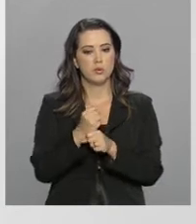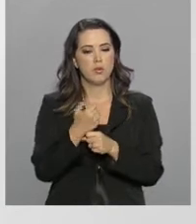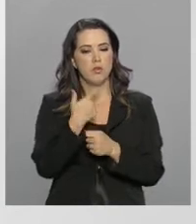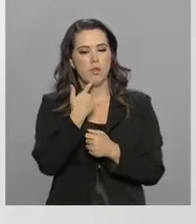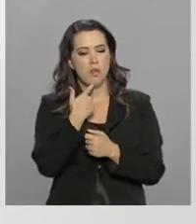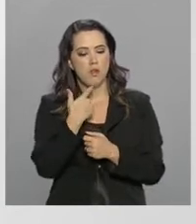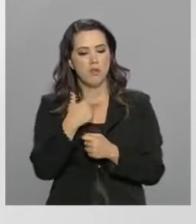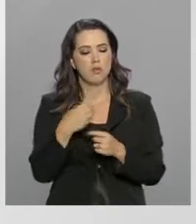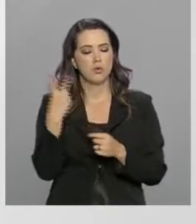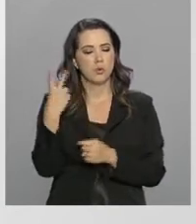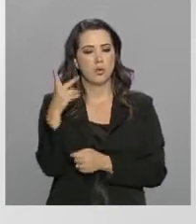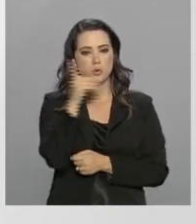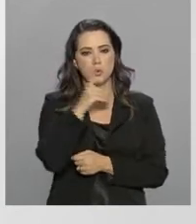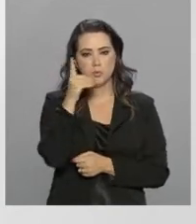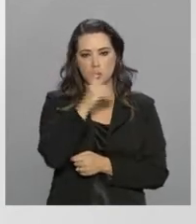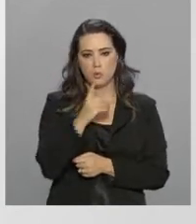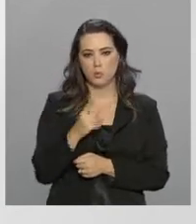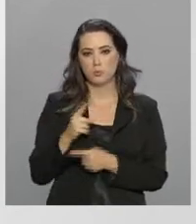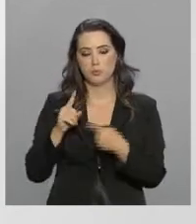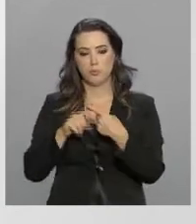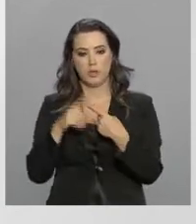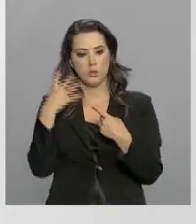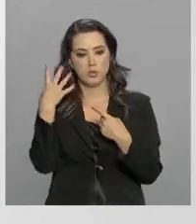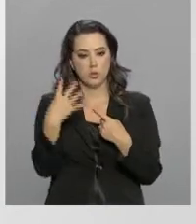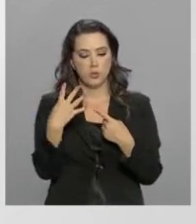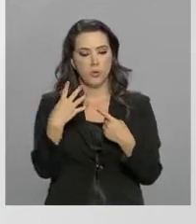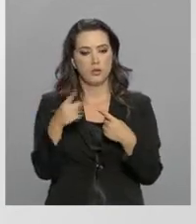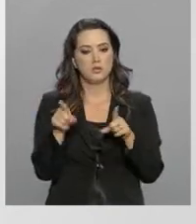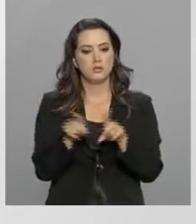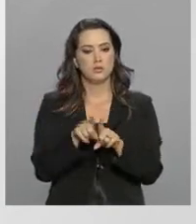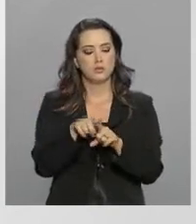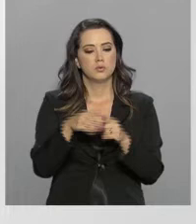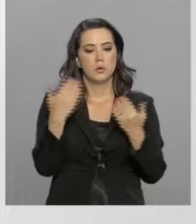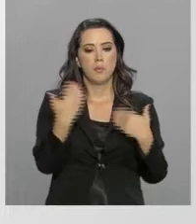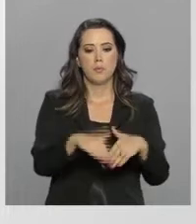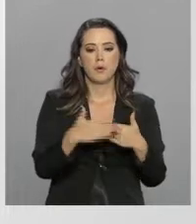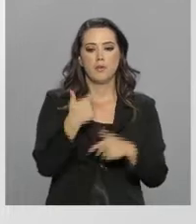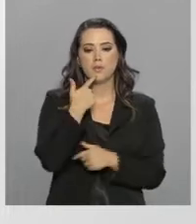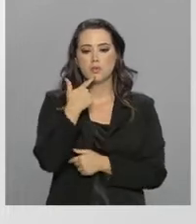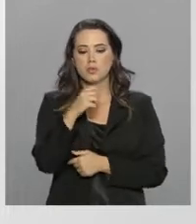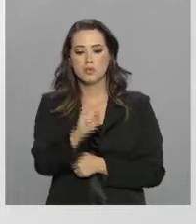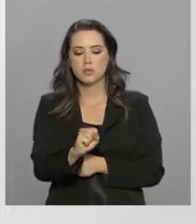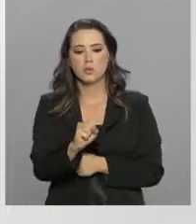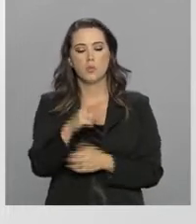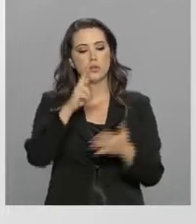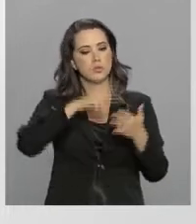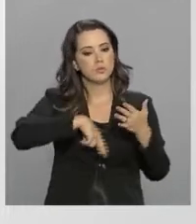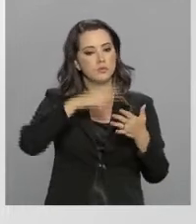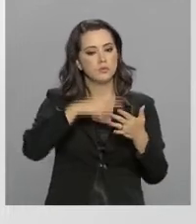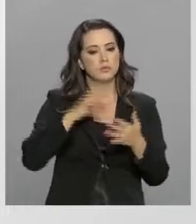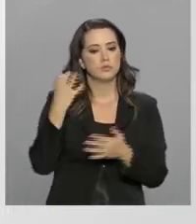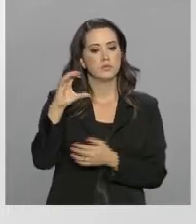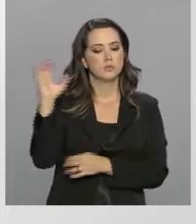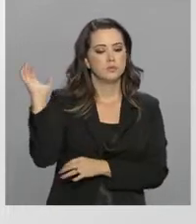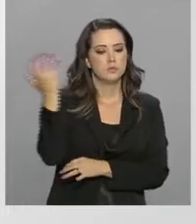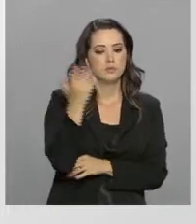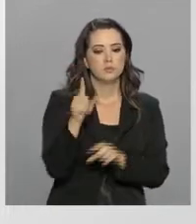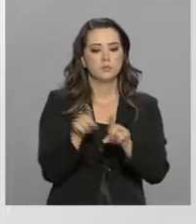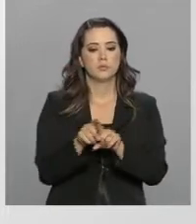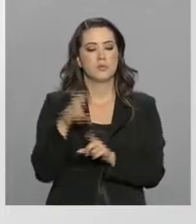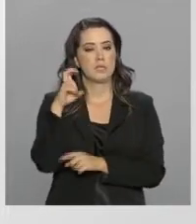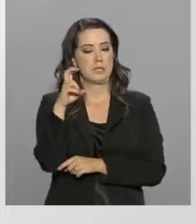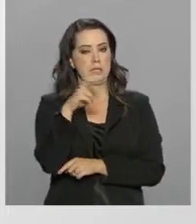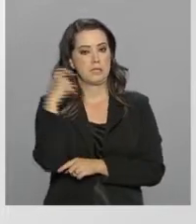em dois domingos diferentes no dia 4 serão aplicadas provas de linguagem redação e ciências humanas com